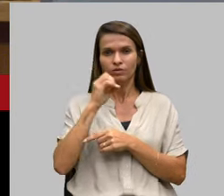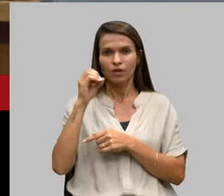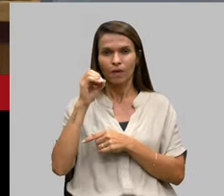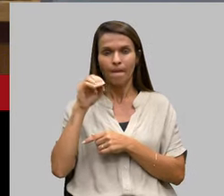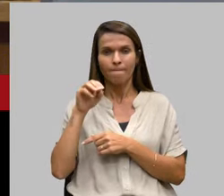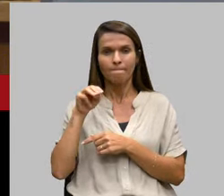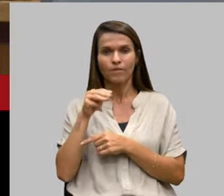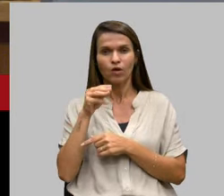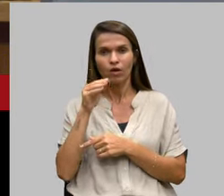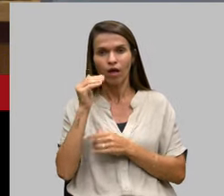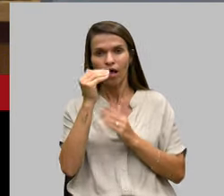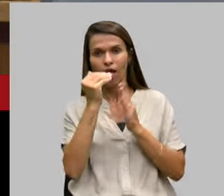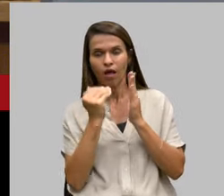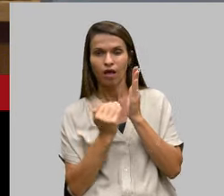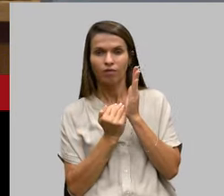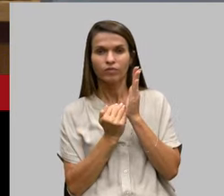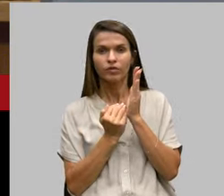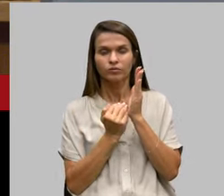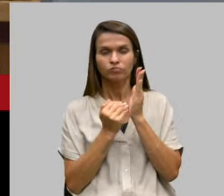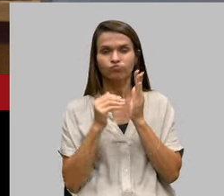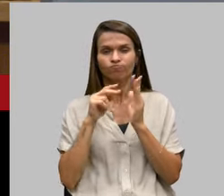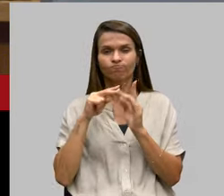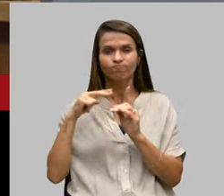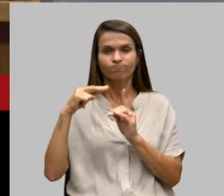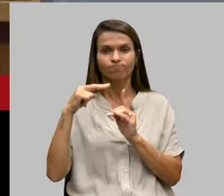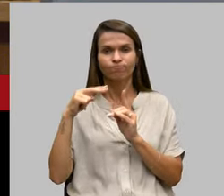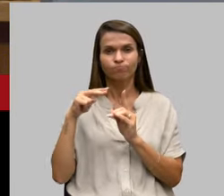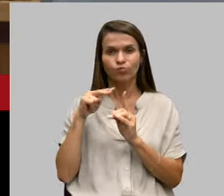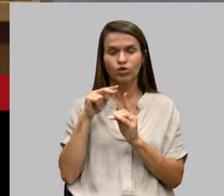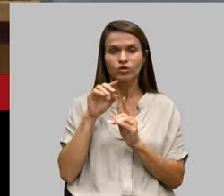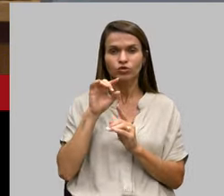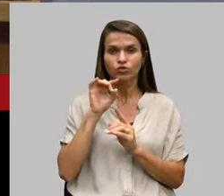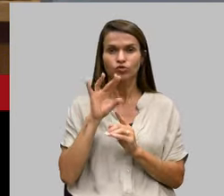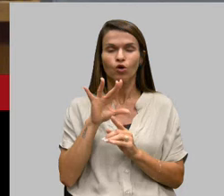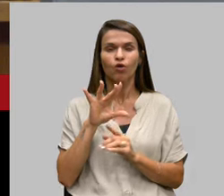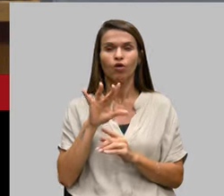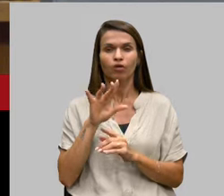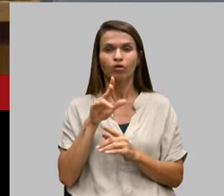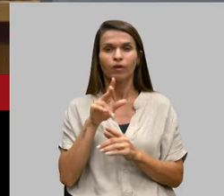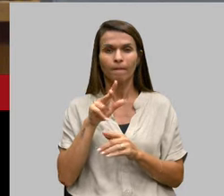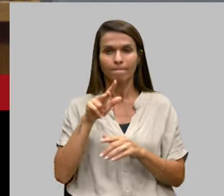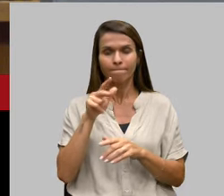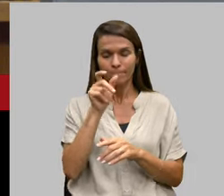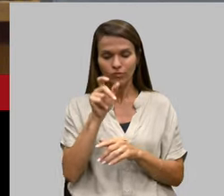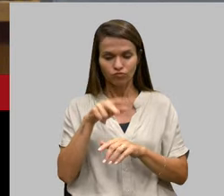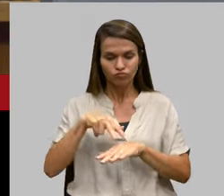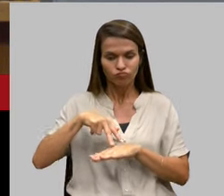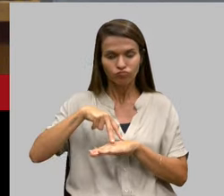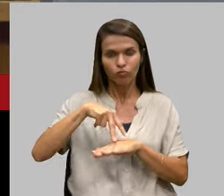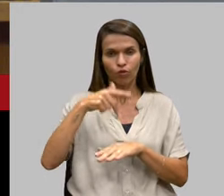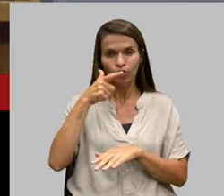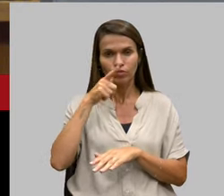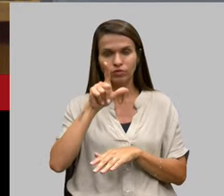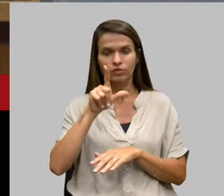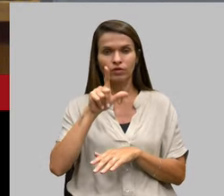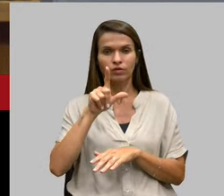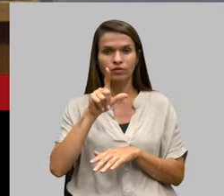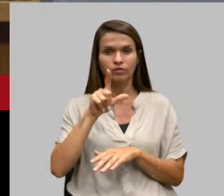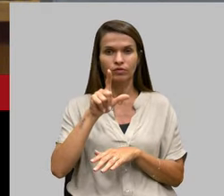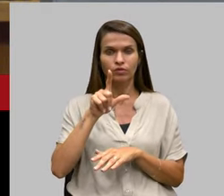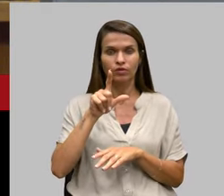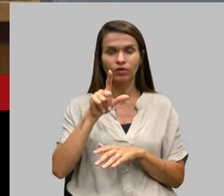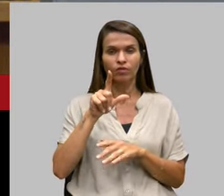ter custo Então esse olhar do dia a dia só quem é o atuário ali que consegue fazer ess esse eh essa